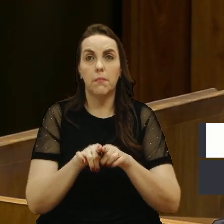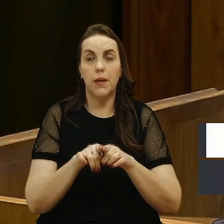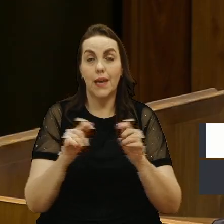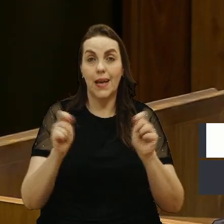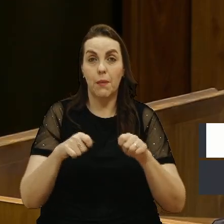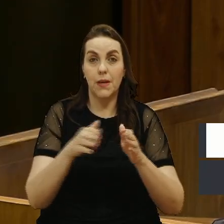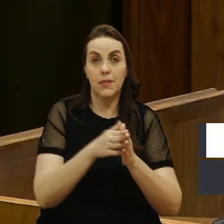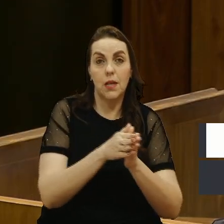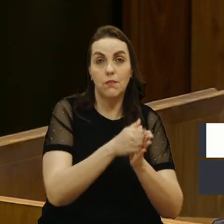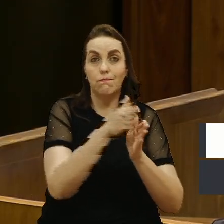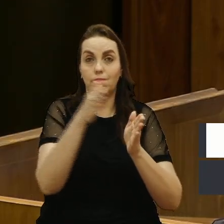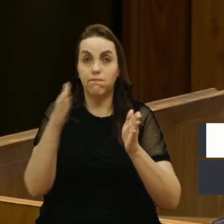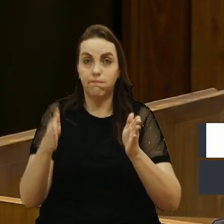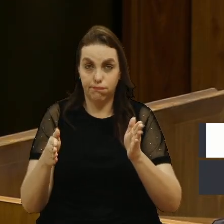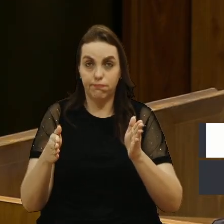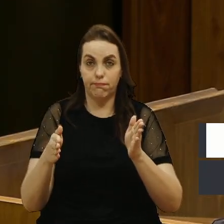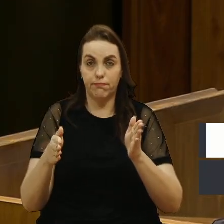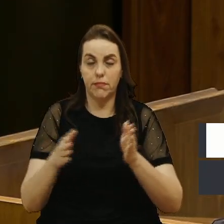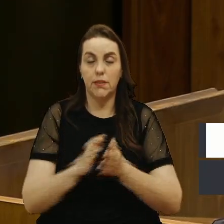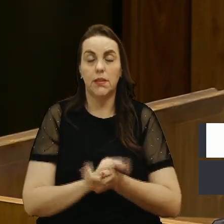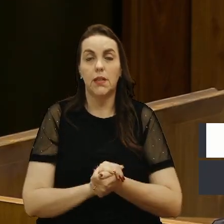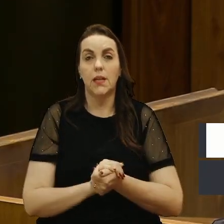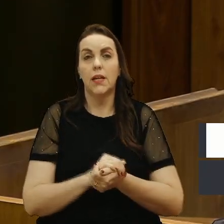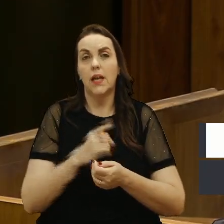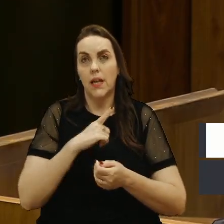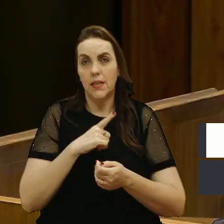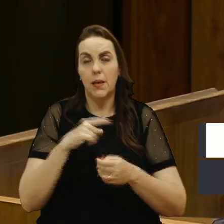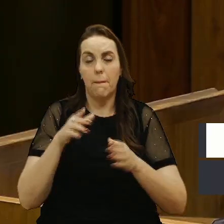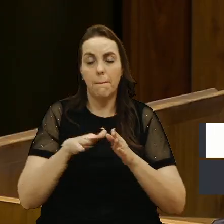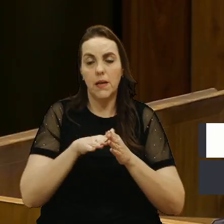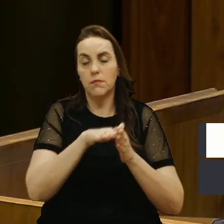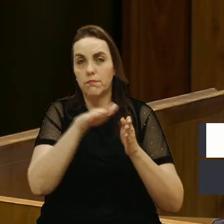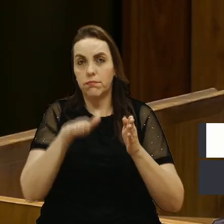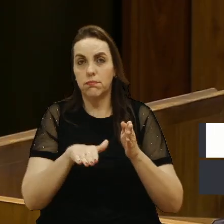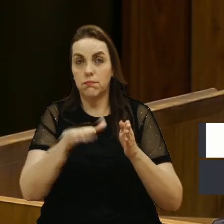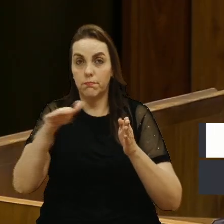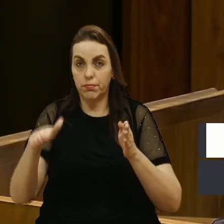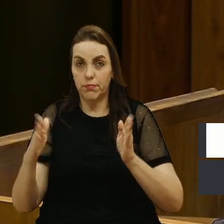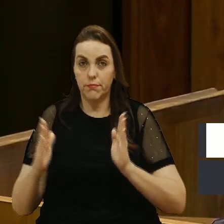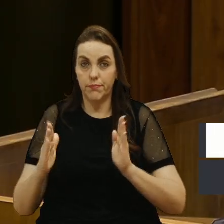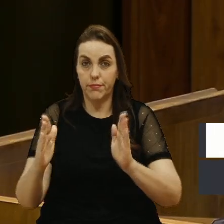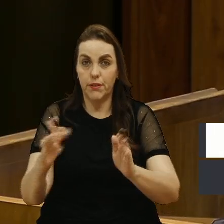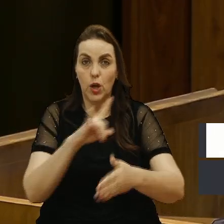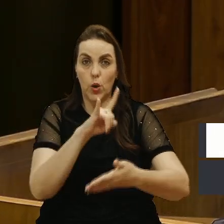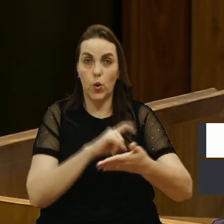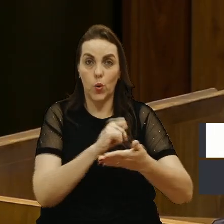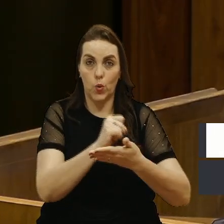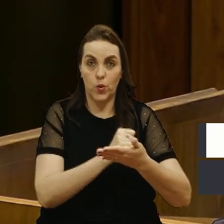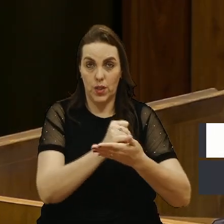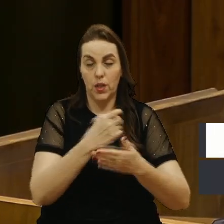capacidade, que significa duplicar a rodovia, faixas adicionais, etc., que é o que está no nosso contrato.